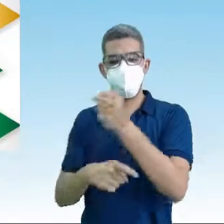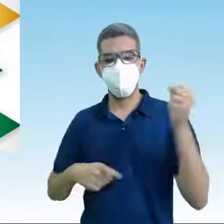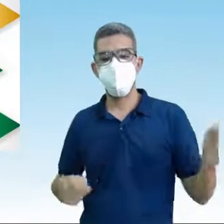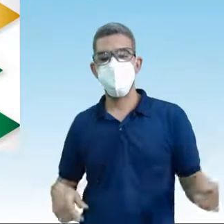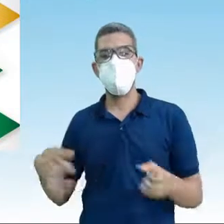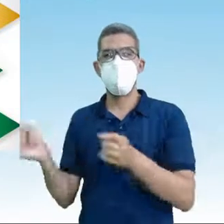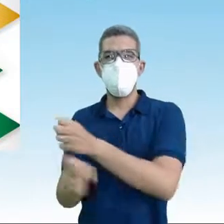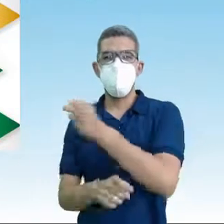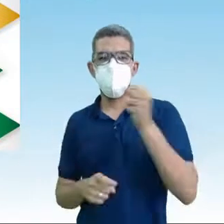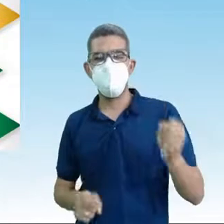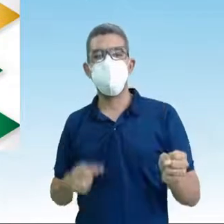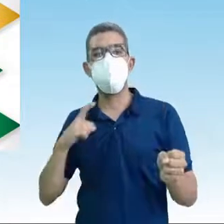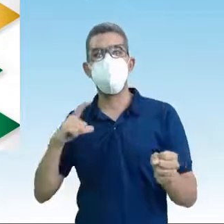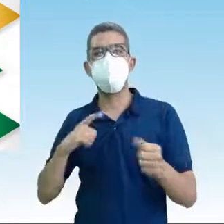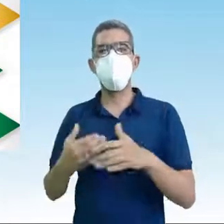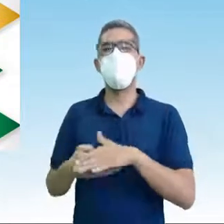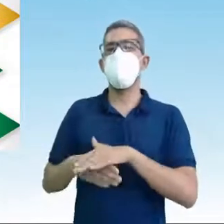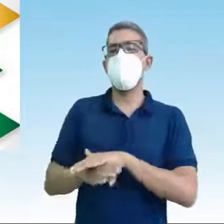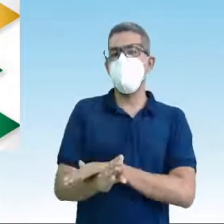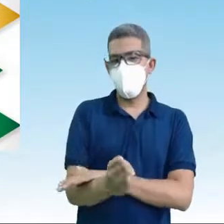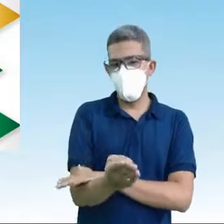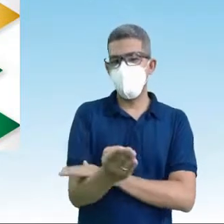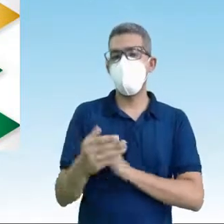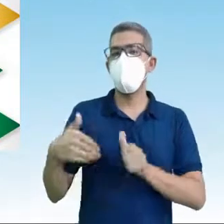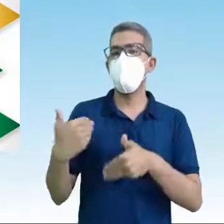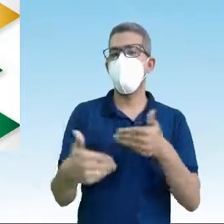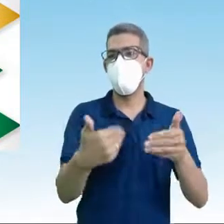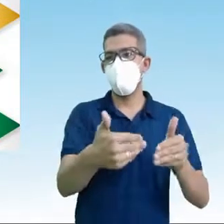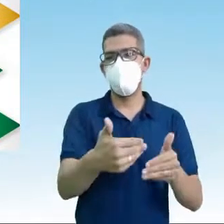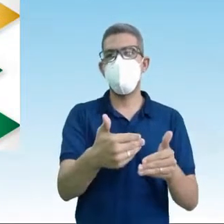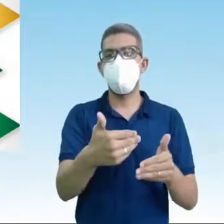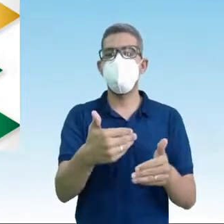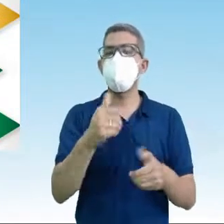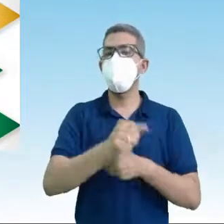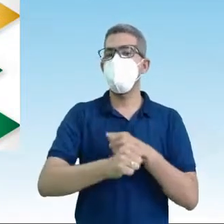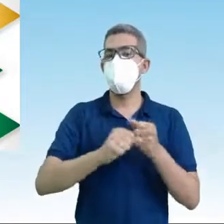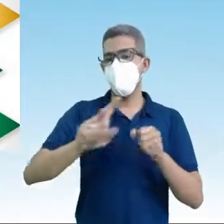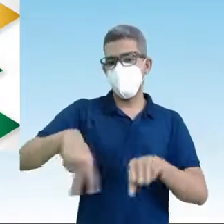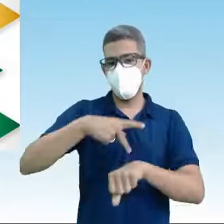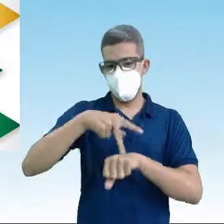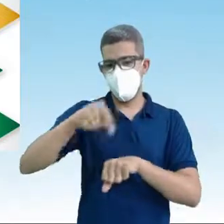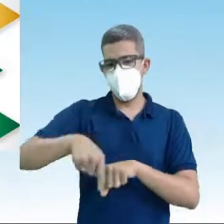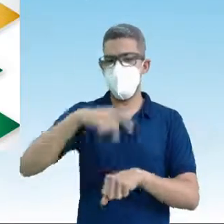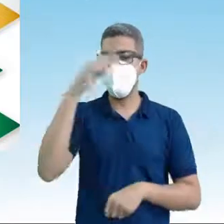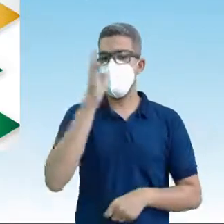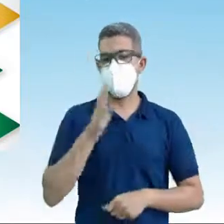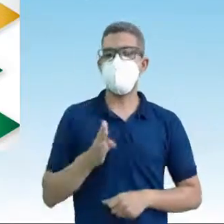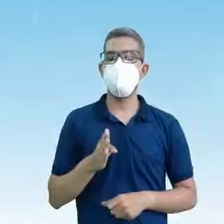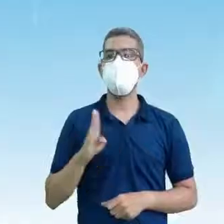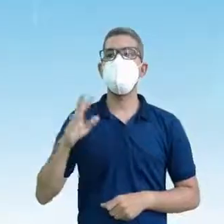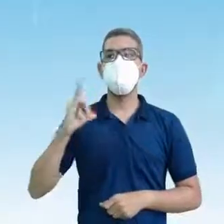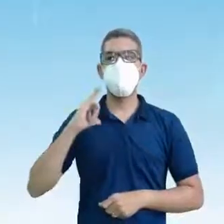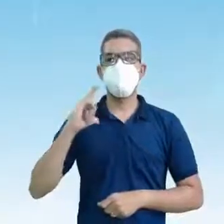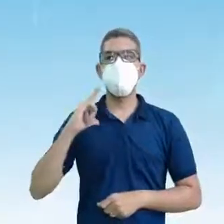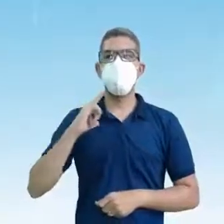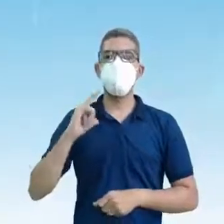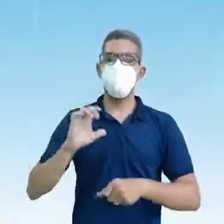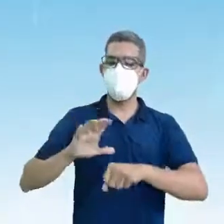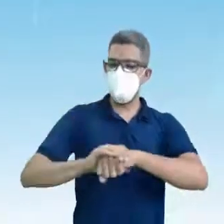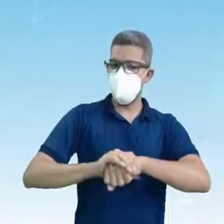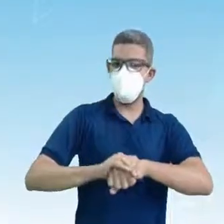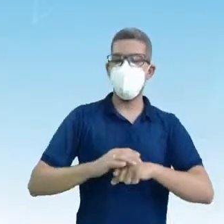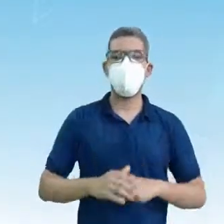ele foi introduzido aos poucos no nosso país, o Brasil, durante a